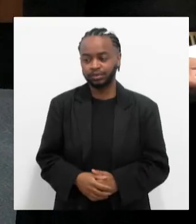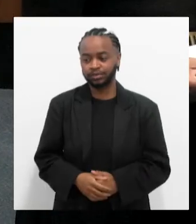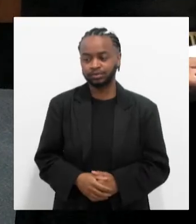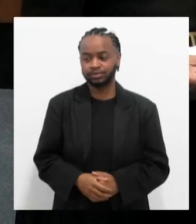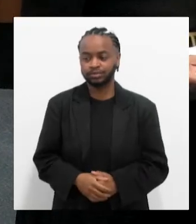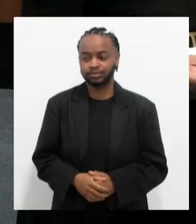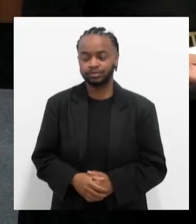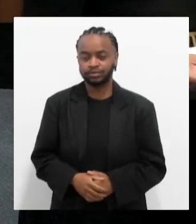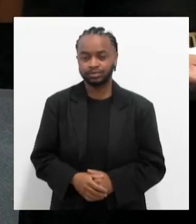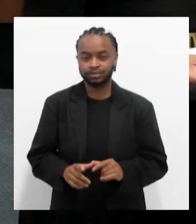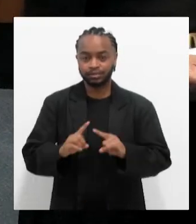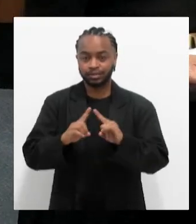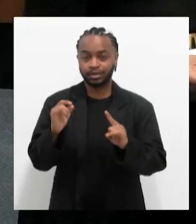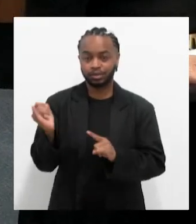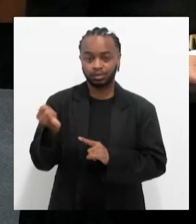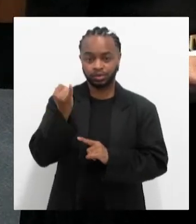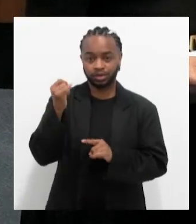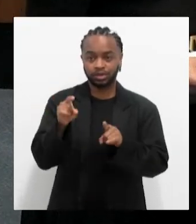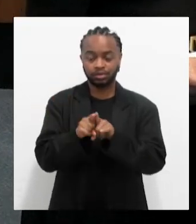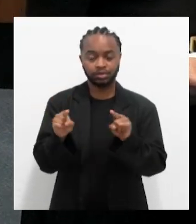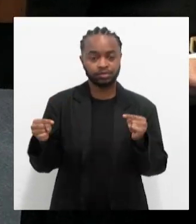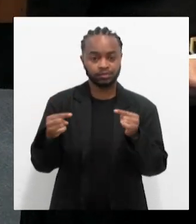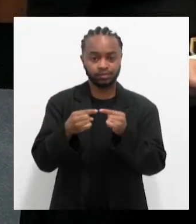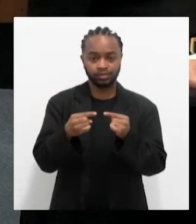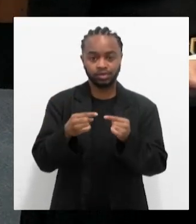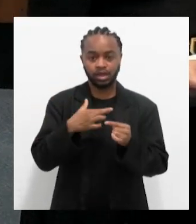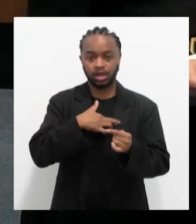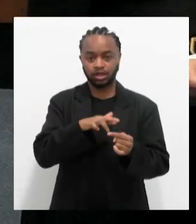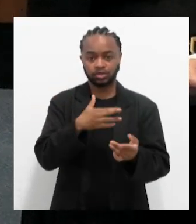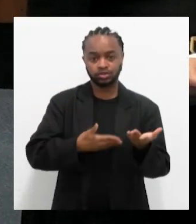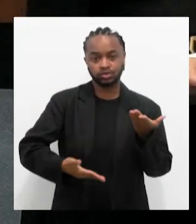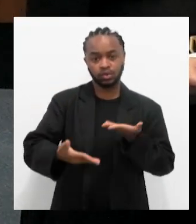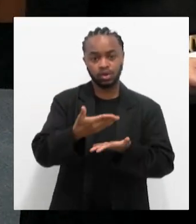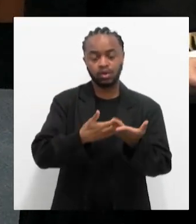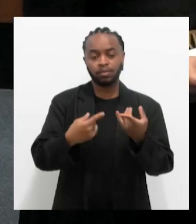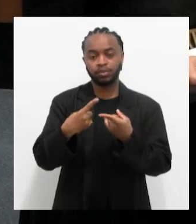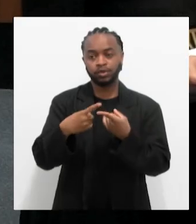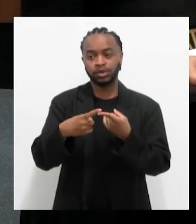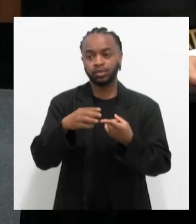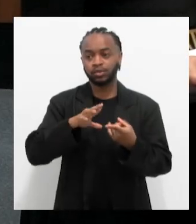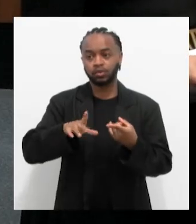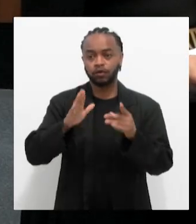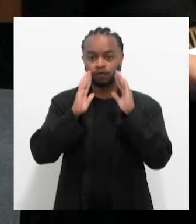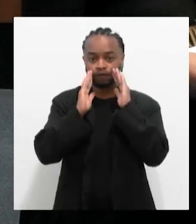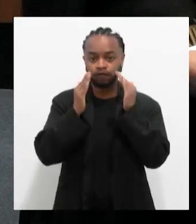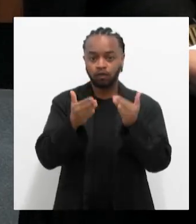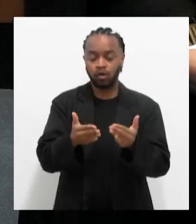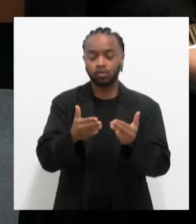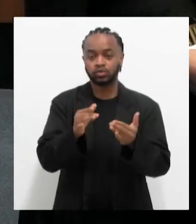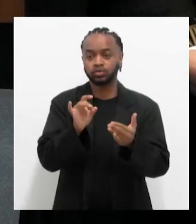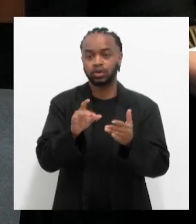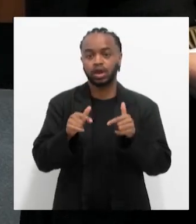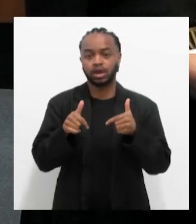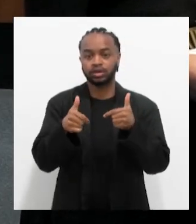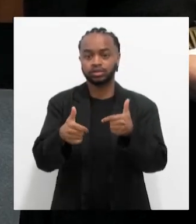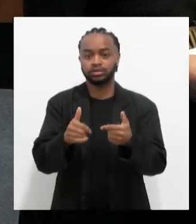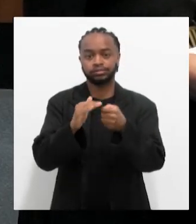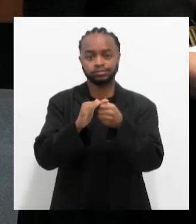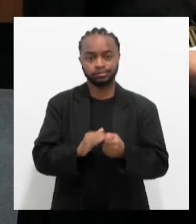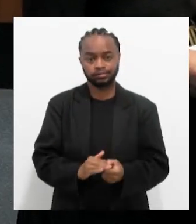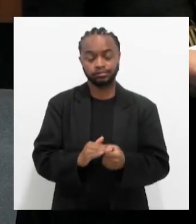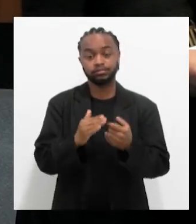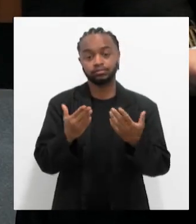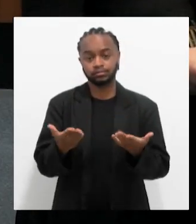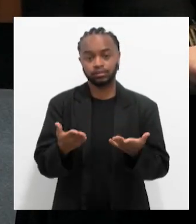muito importante que ela tenha um caráter de fato interreligioso para acabar não se desdobrando, inclusive, em ações discriminatórias. É